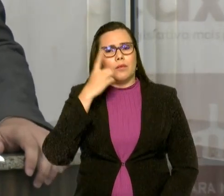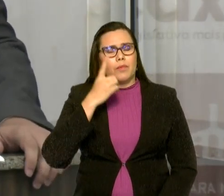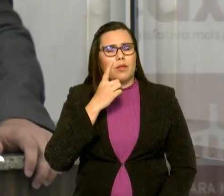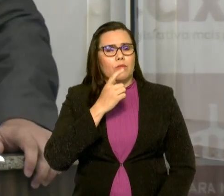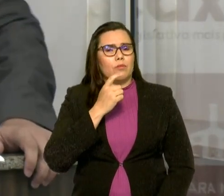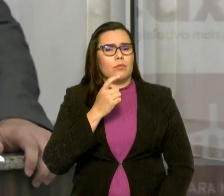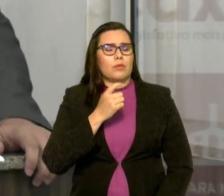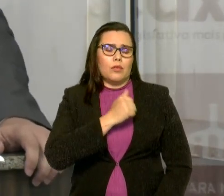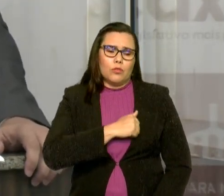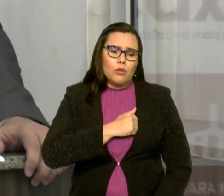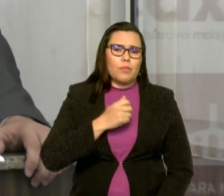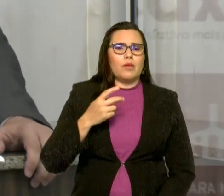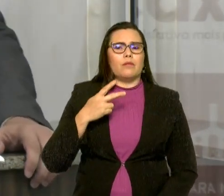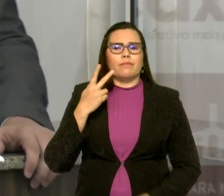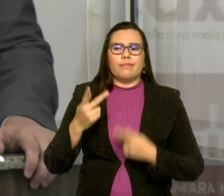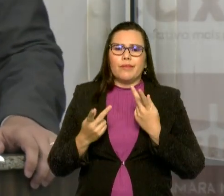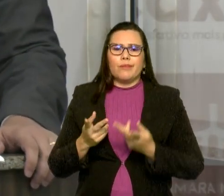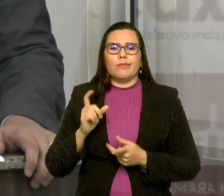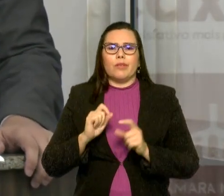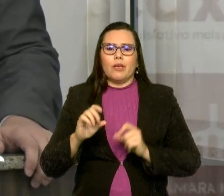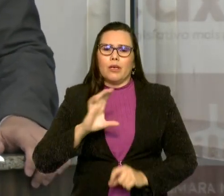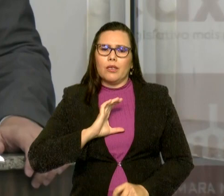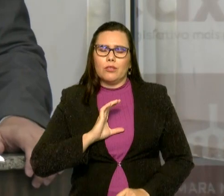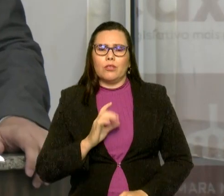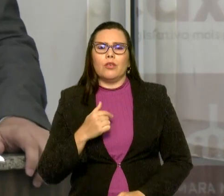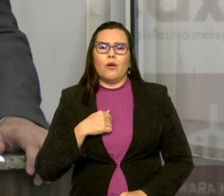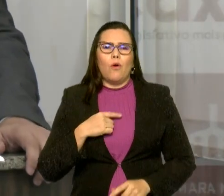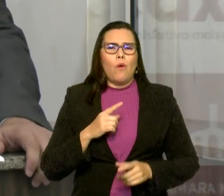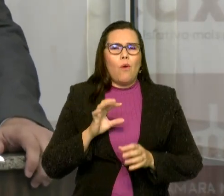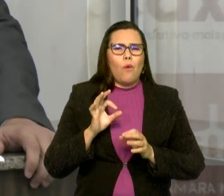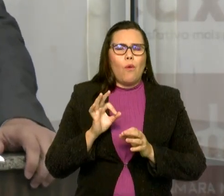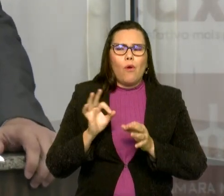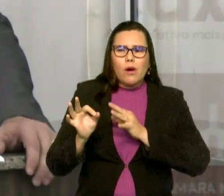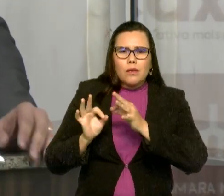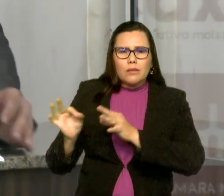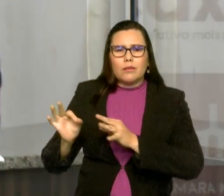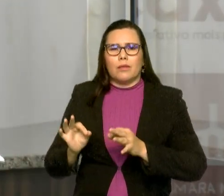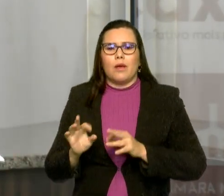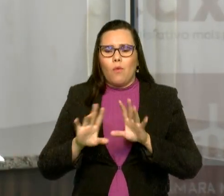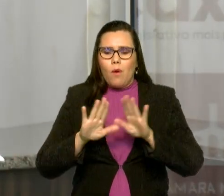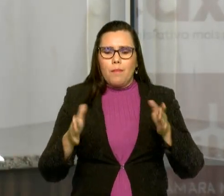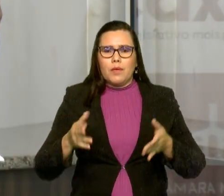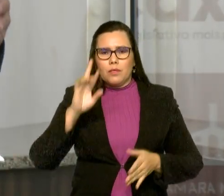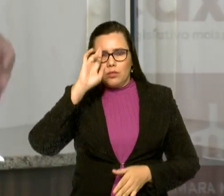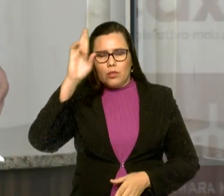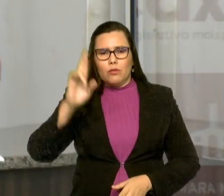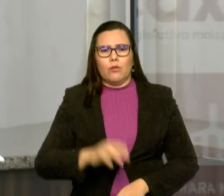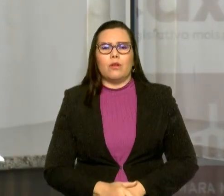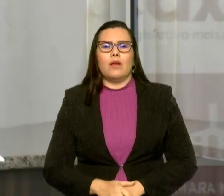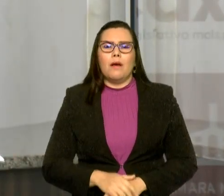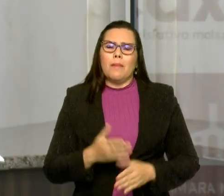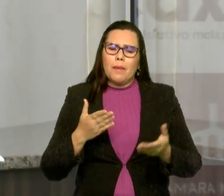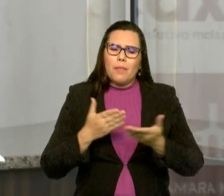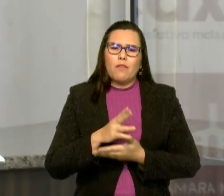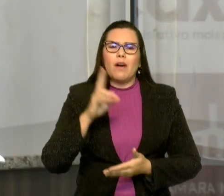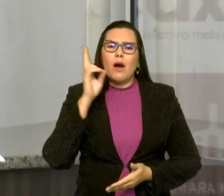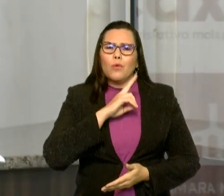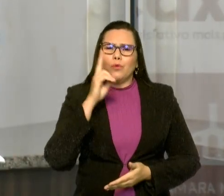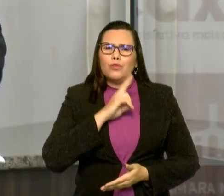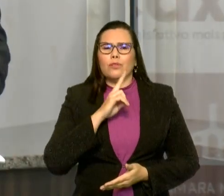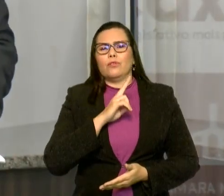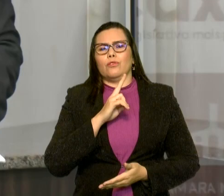eu imediatamente articulei com a mesa diretora, com a nossa presidente, com os colegas deputados, que aprovasse o regime de urgência para a